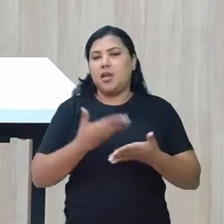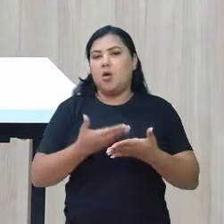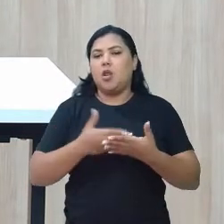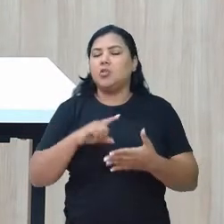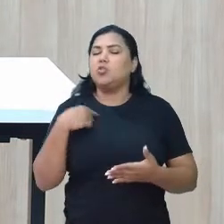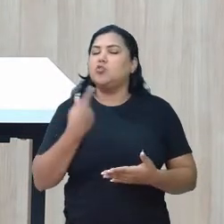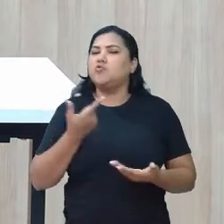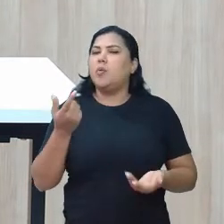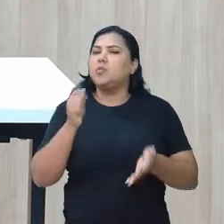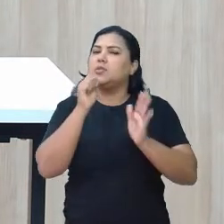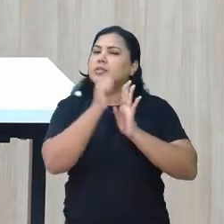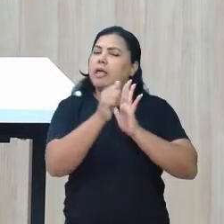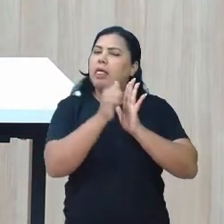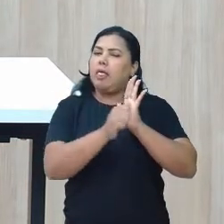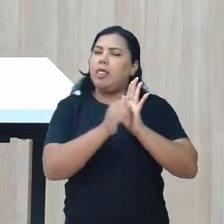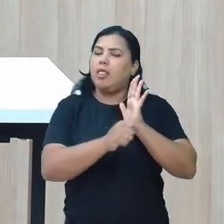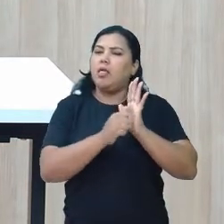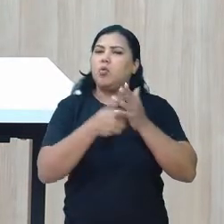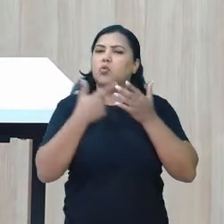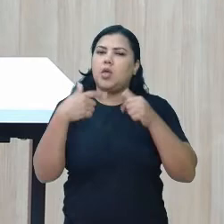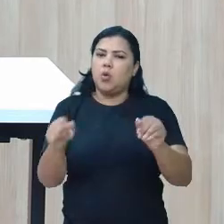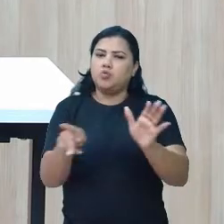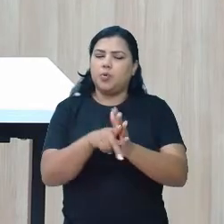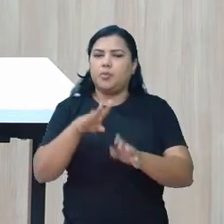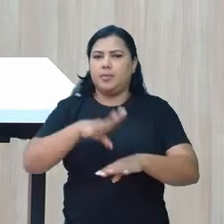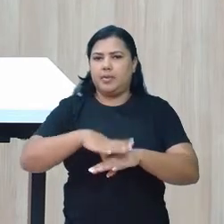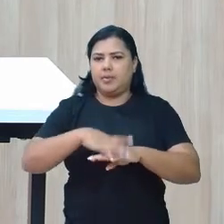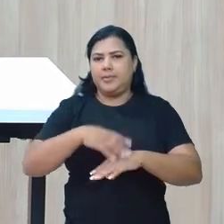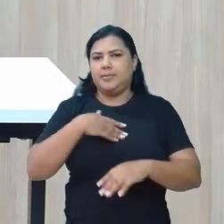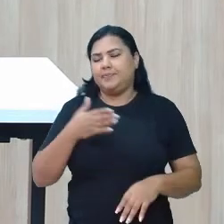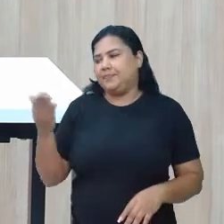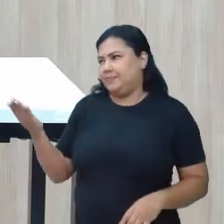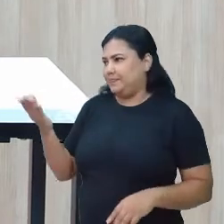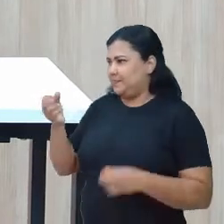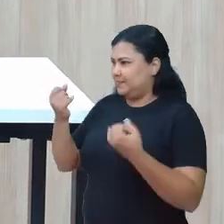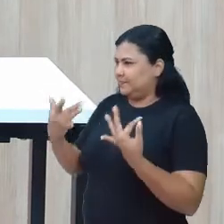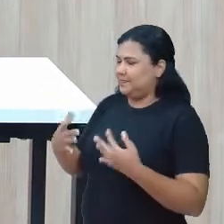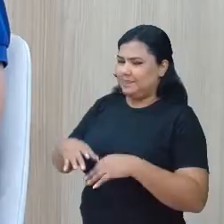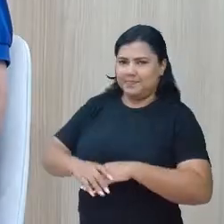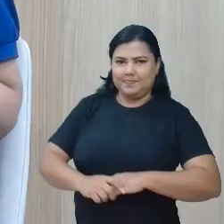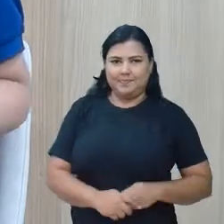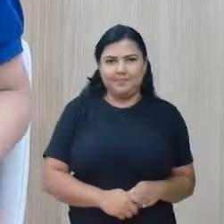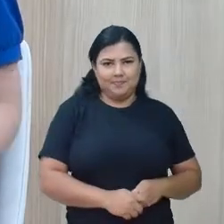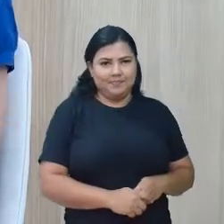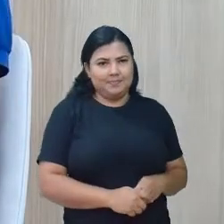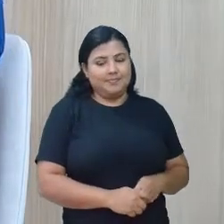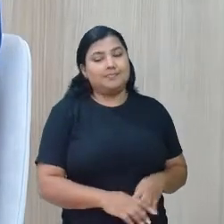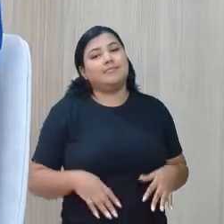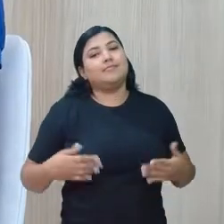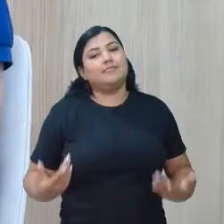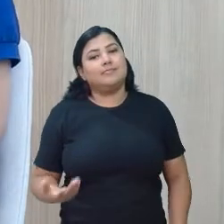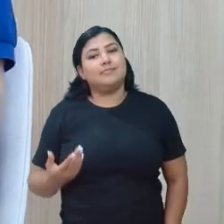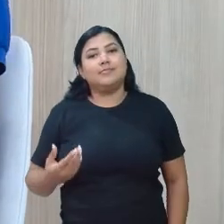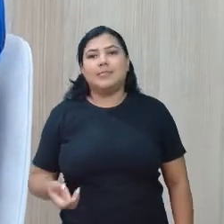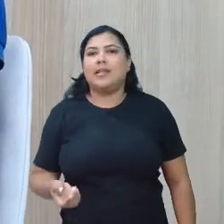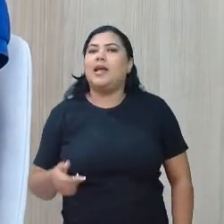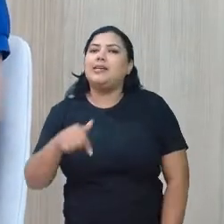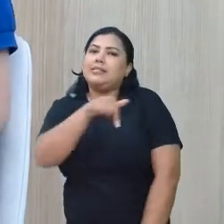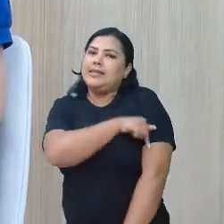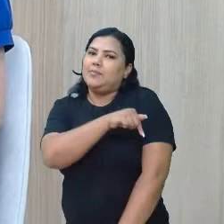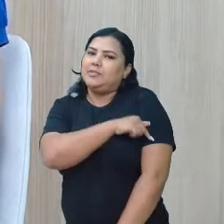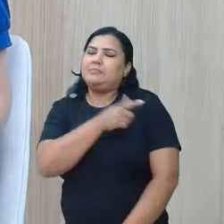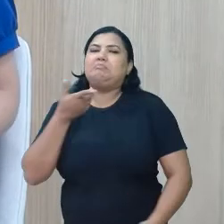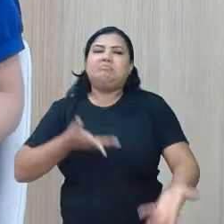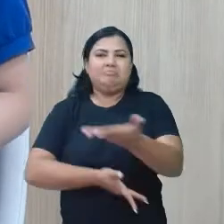vai começar a escrever numa linguagem matemática. Vai lá, Briane, me diz aí. Tiago, esse 7º ano está dando um show